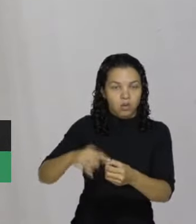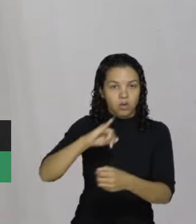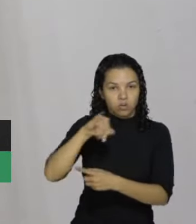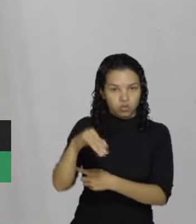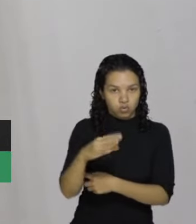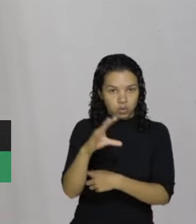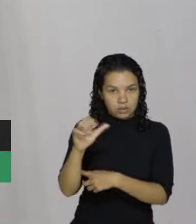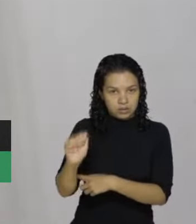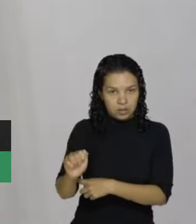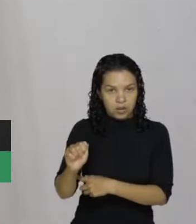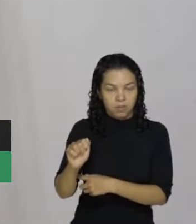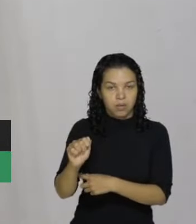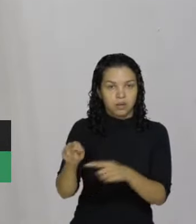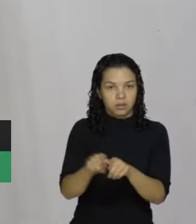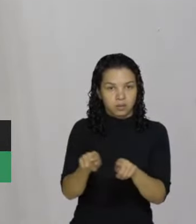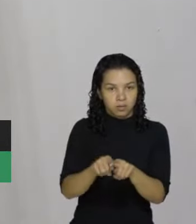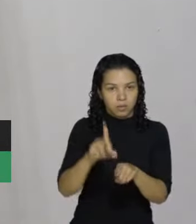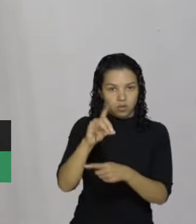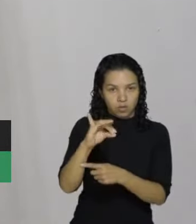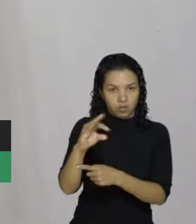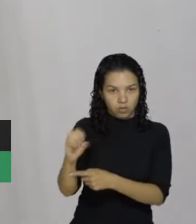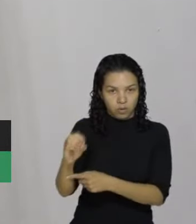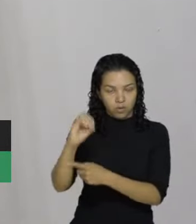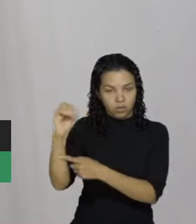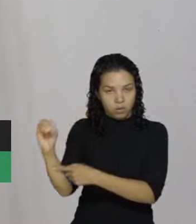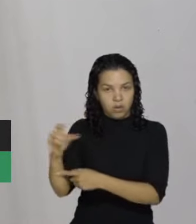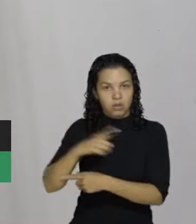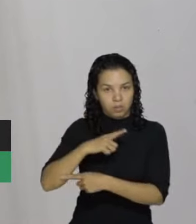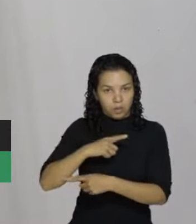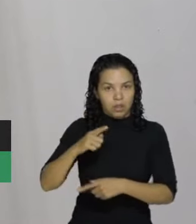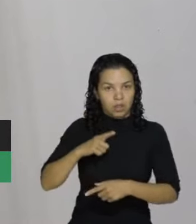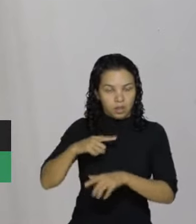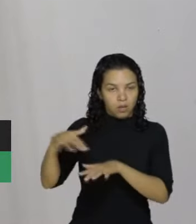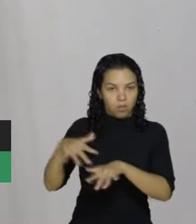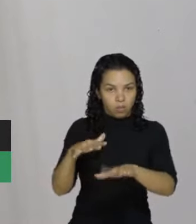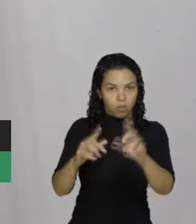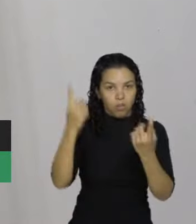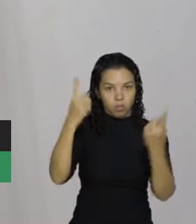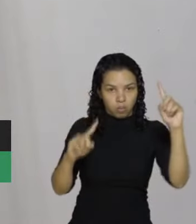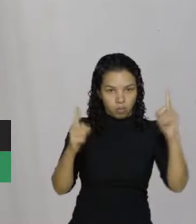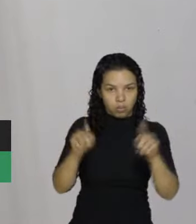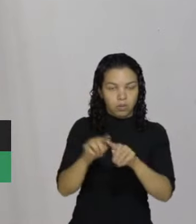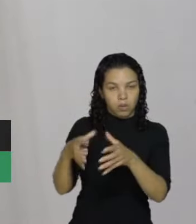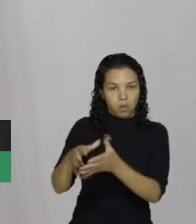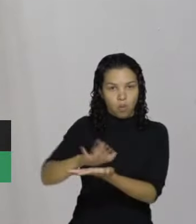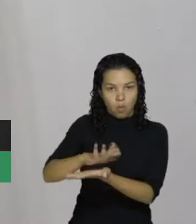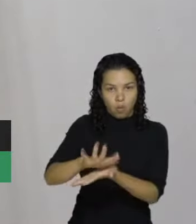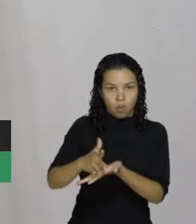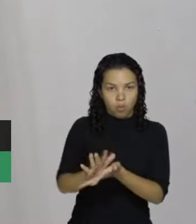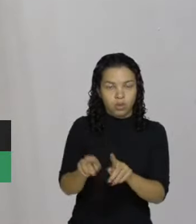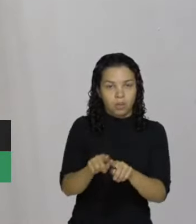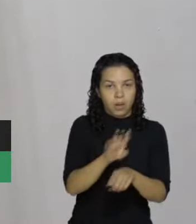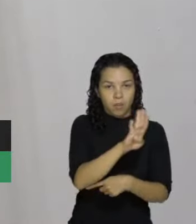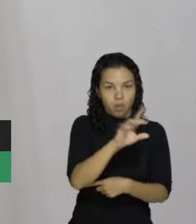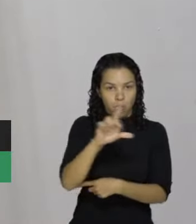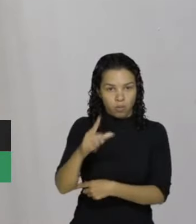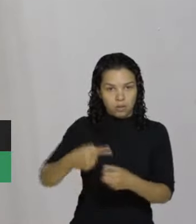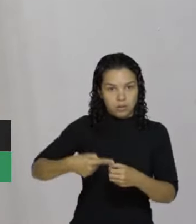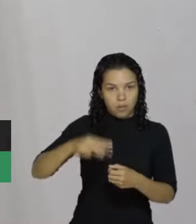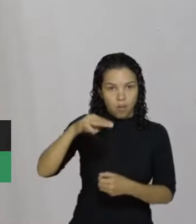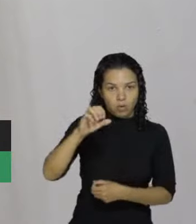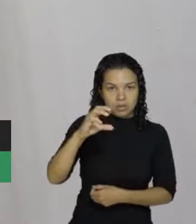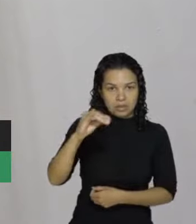Ervaldo Oeste, que também têm desfile de Escola de Samba. Em Blumenau também, a Mocidade Unidos do Bairro do Salto